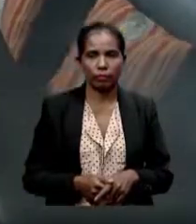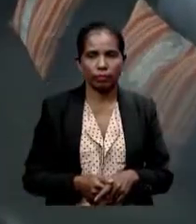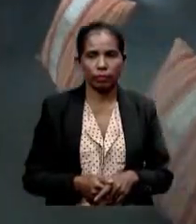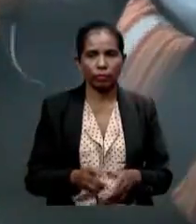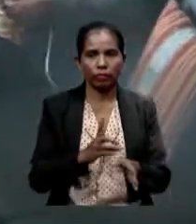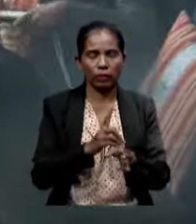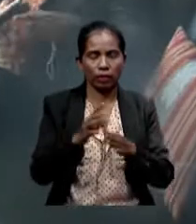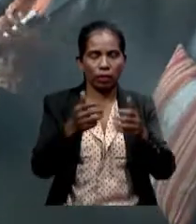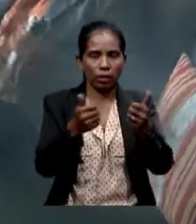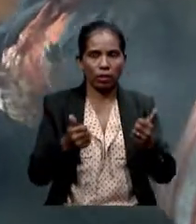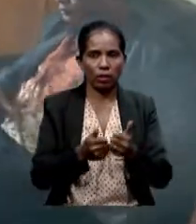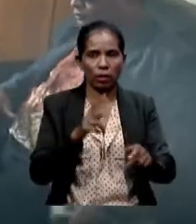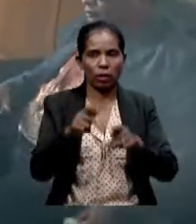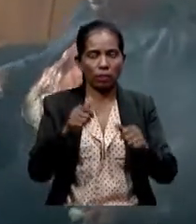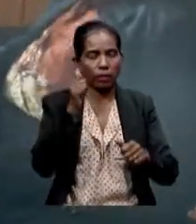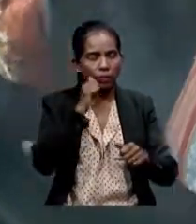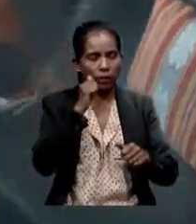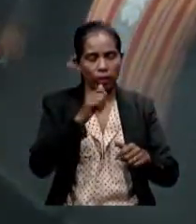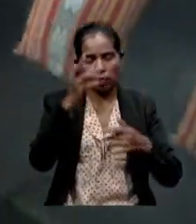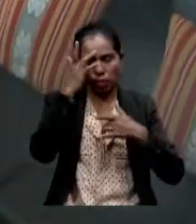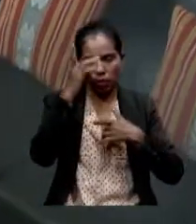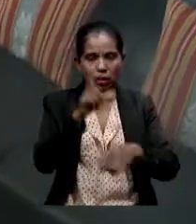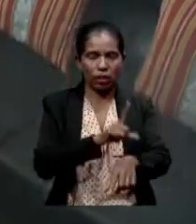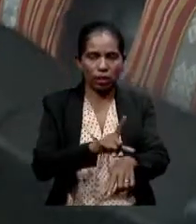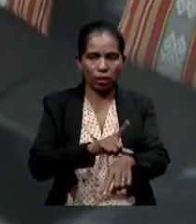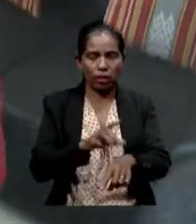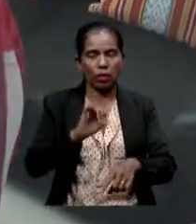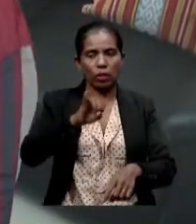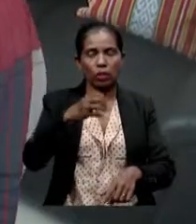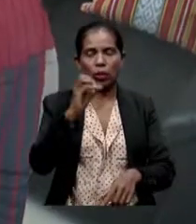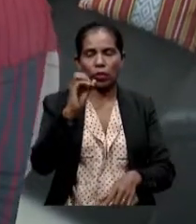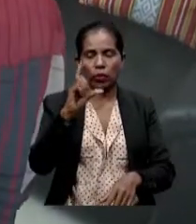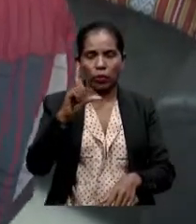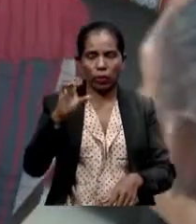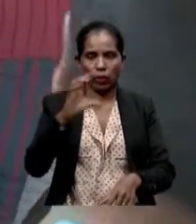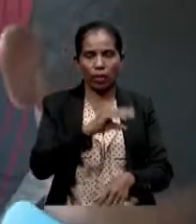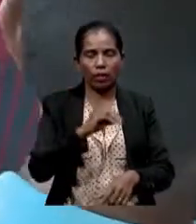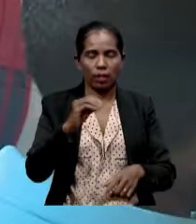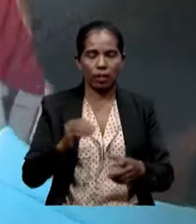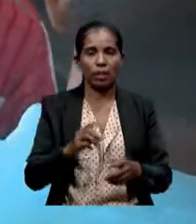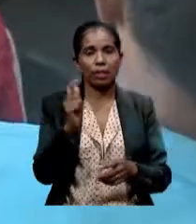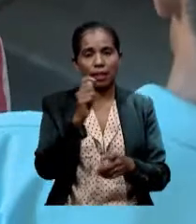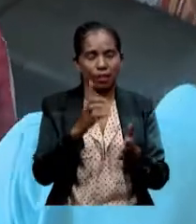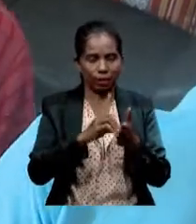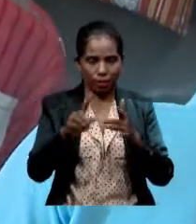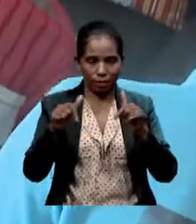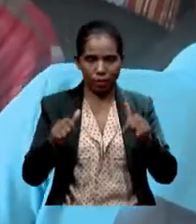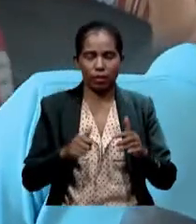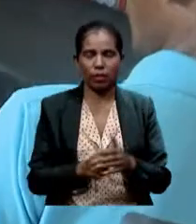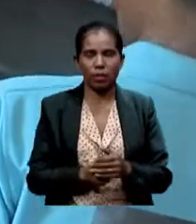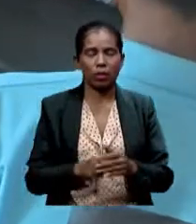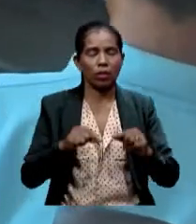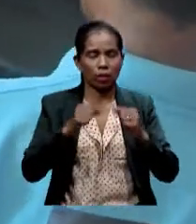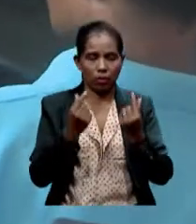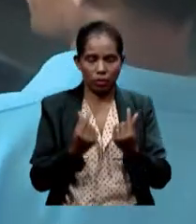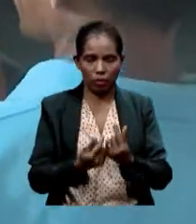Diretor da Associação Ema Afeta Moras Lepra de Timor-Leste, Joel da Costa dos Santos, e a terça semana, né, com a equipa Halau